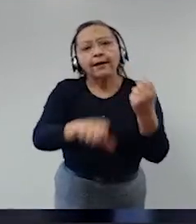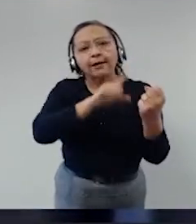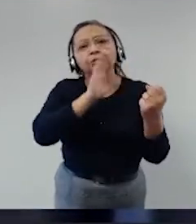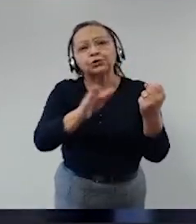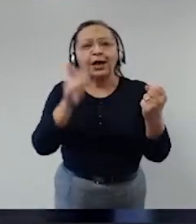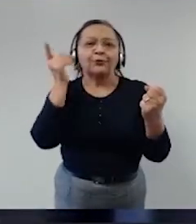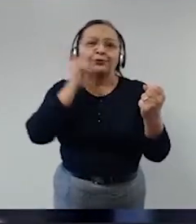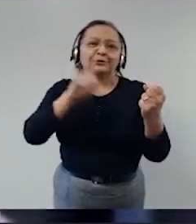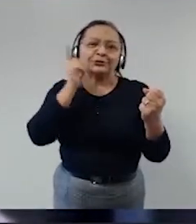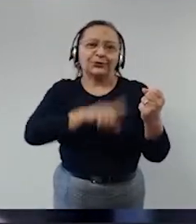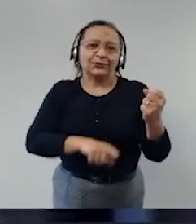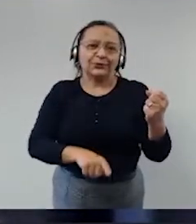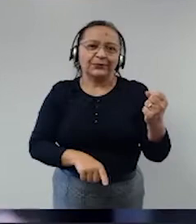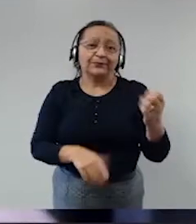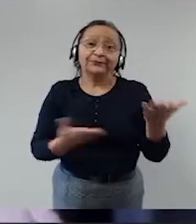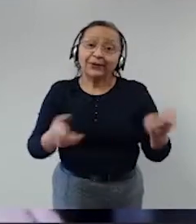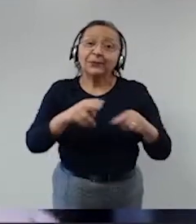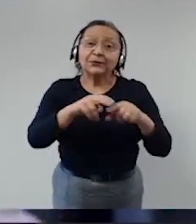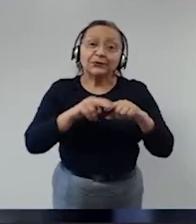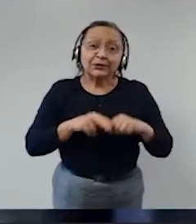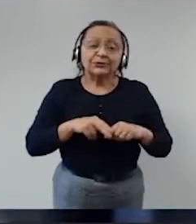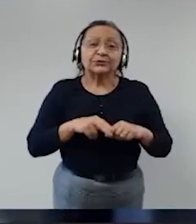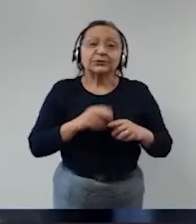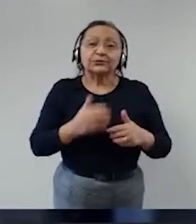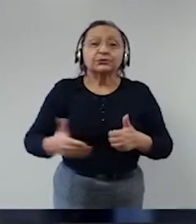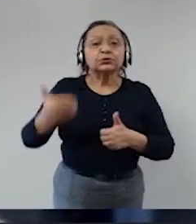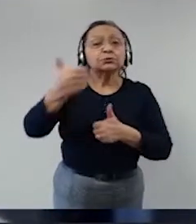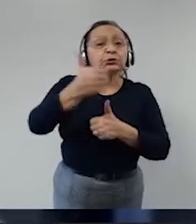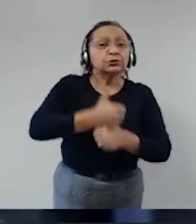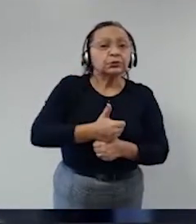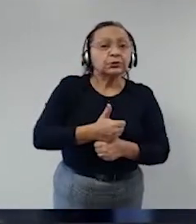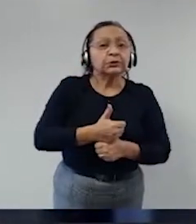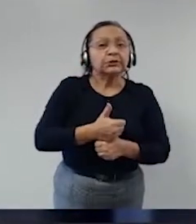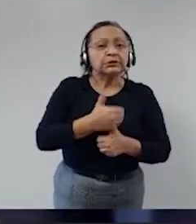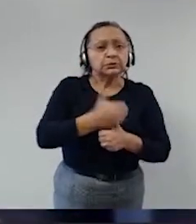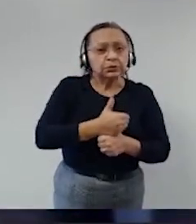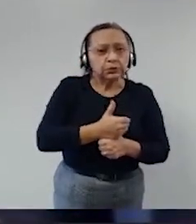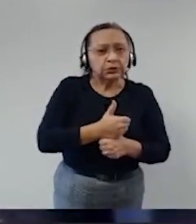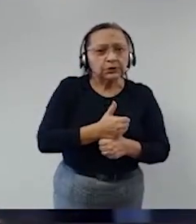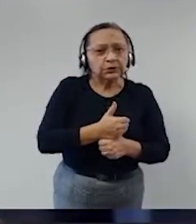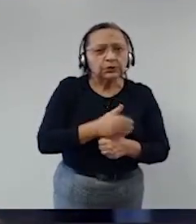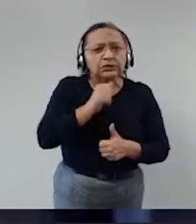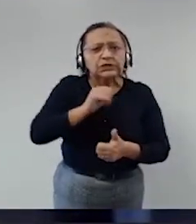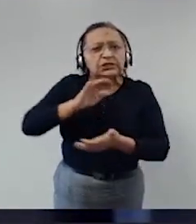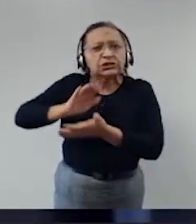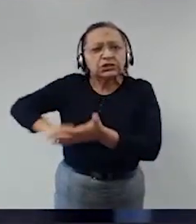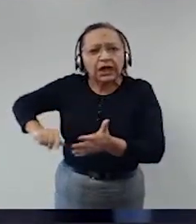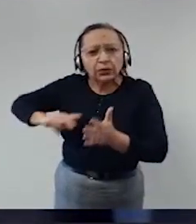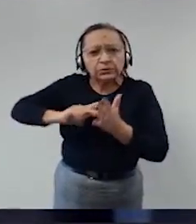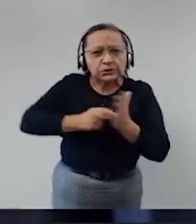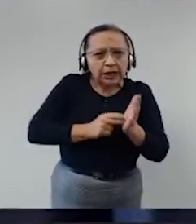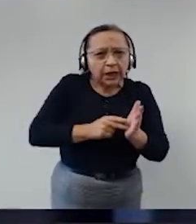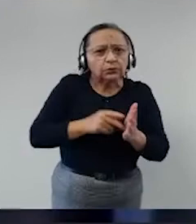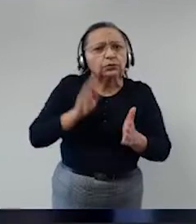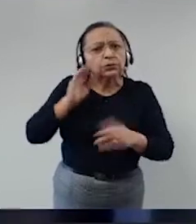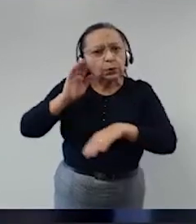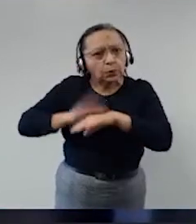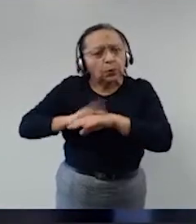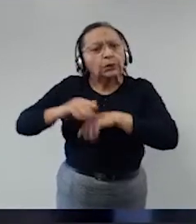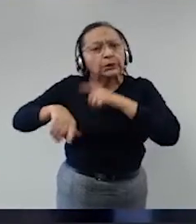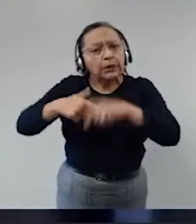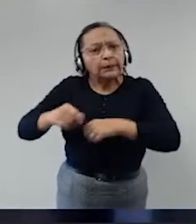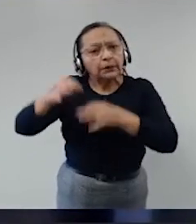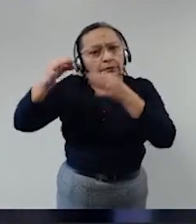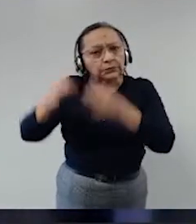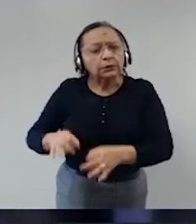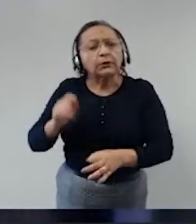historicamente conquistado. Portanto, destituir, meus amigos, o sindicato da sua atuação precípua, que é, em verdade, a